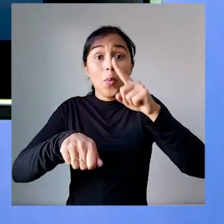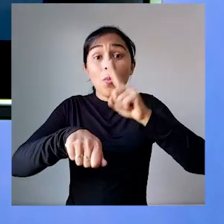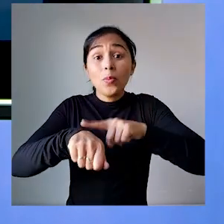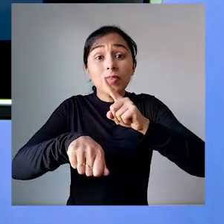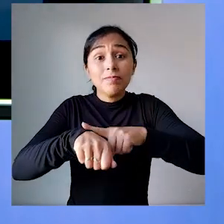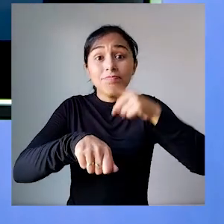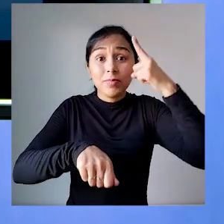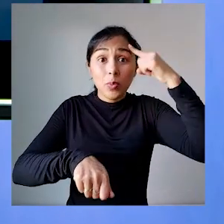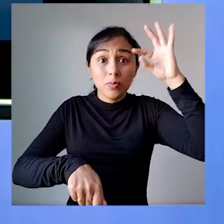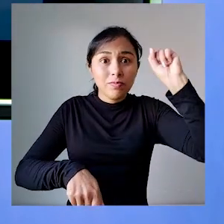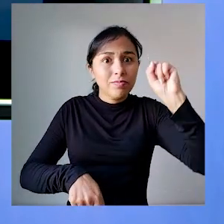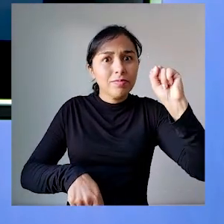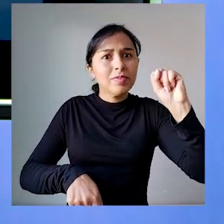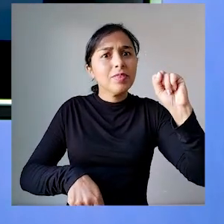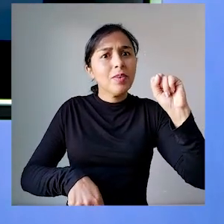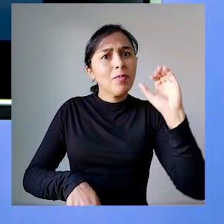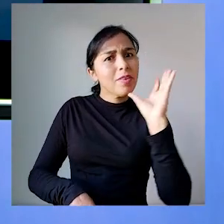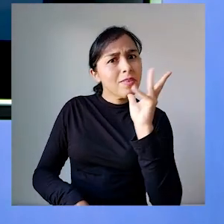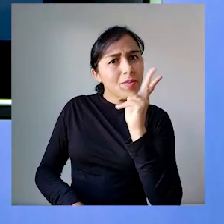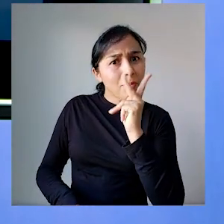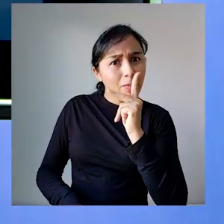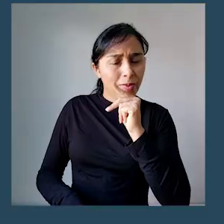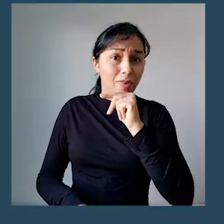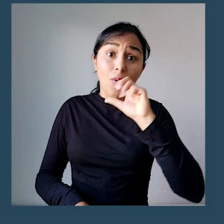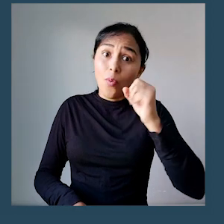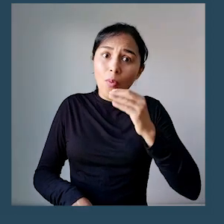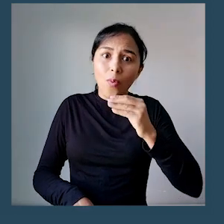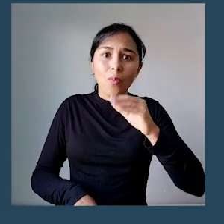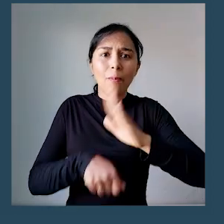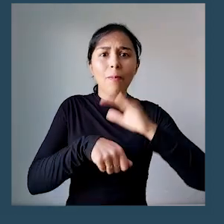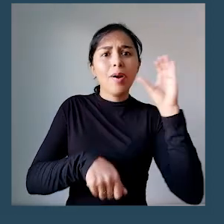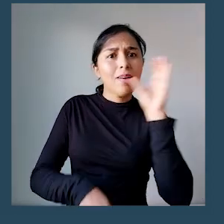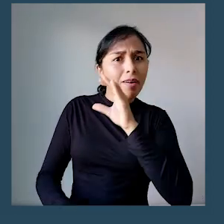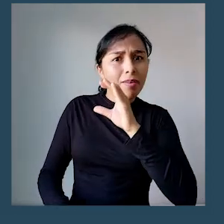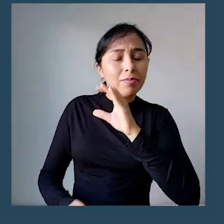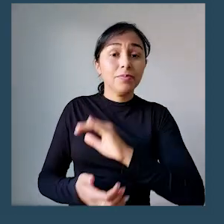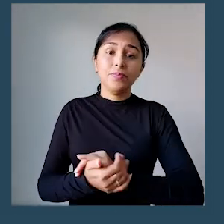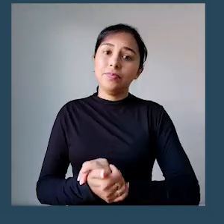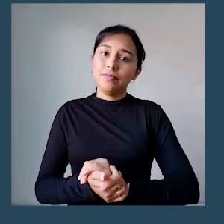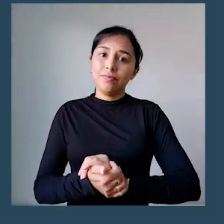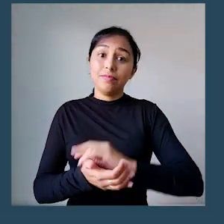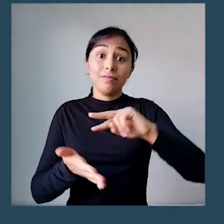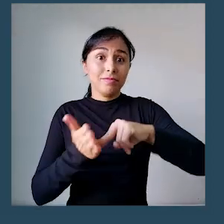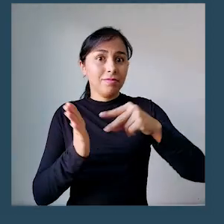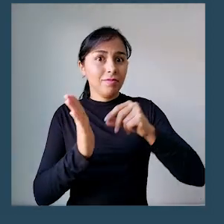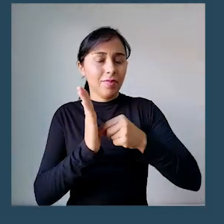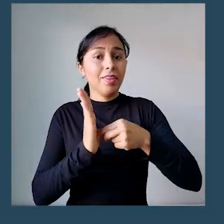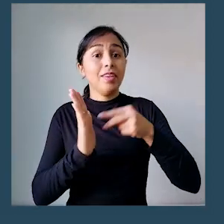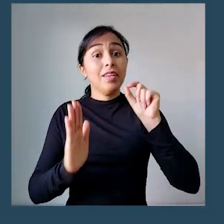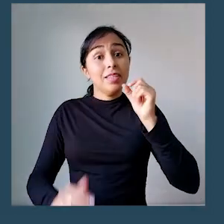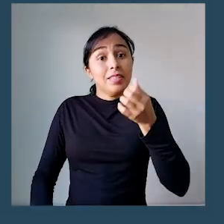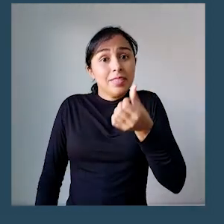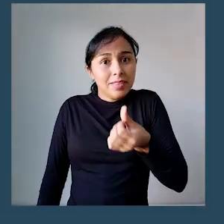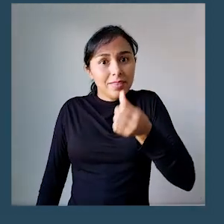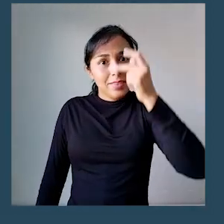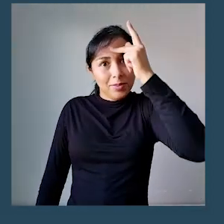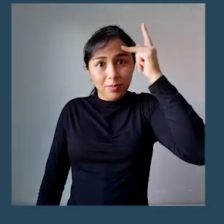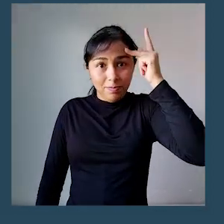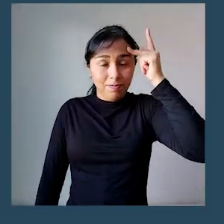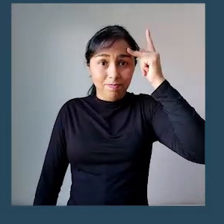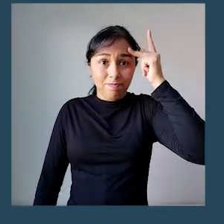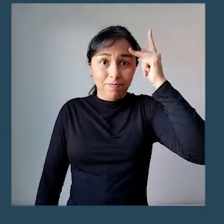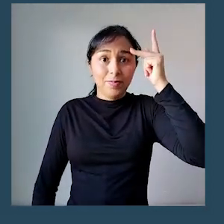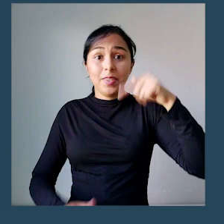mais ou vai terminar mais rápido? Isso é lógico, se eu aumentar o número de pessoas, a tendência é que ela termine mais rápido. Então, o que foi